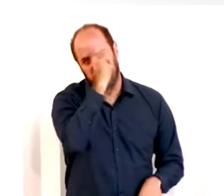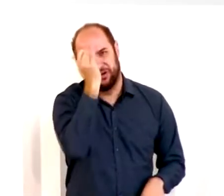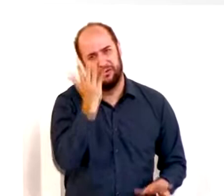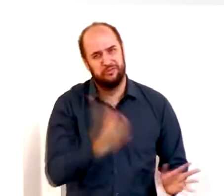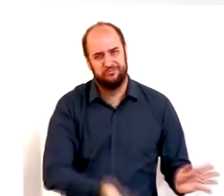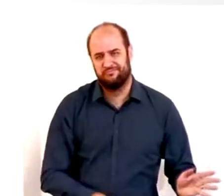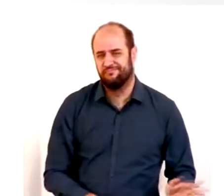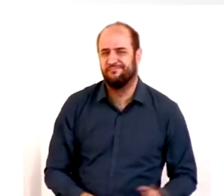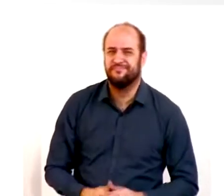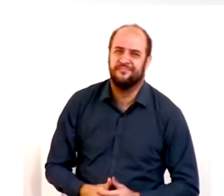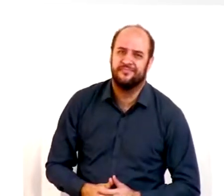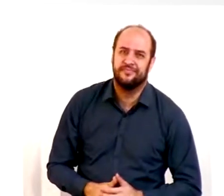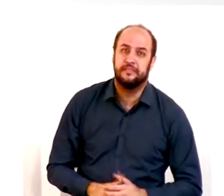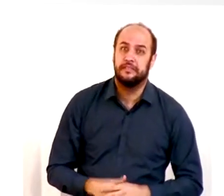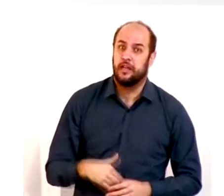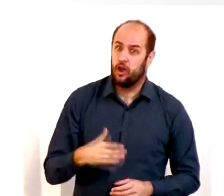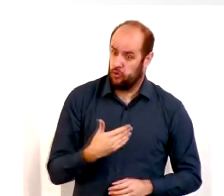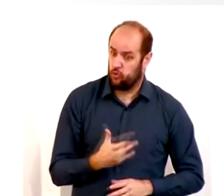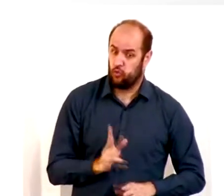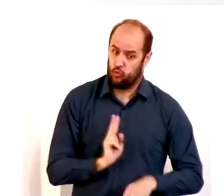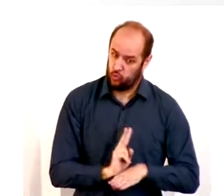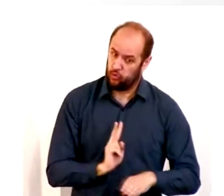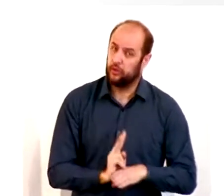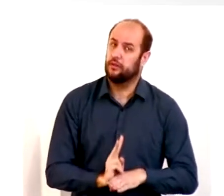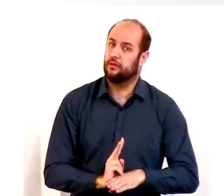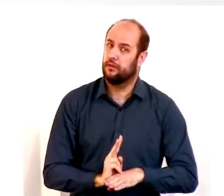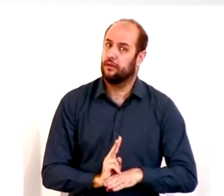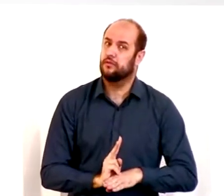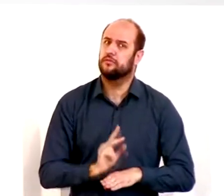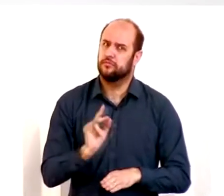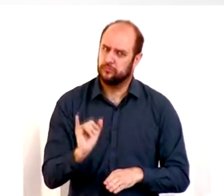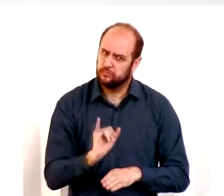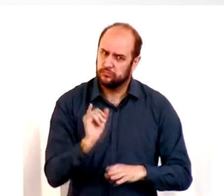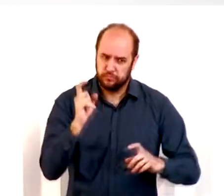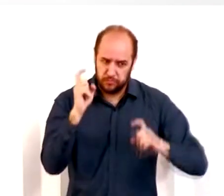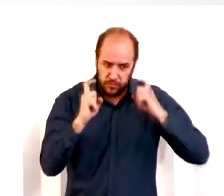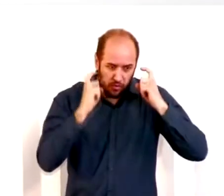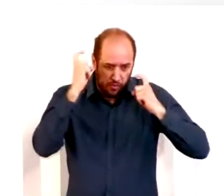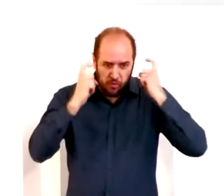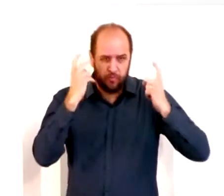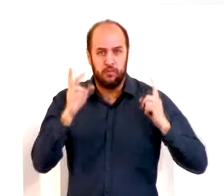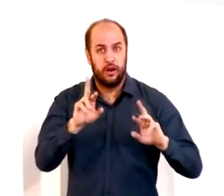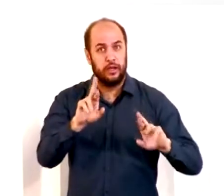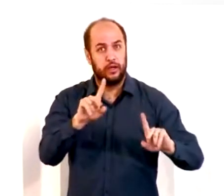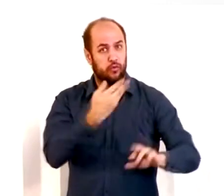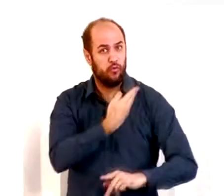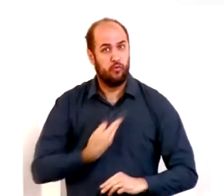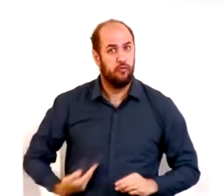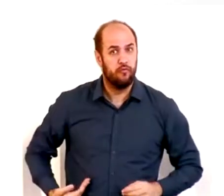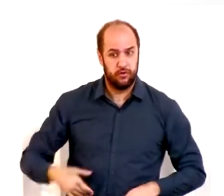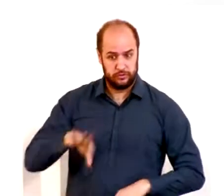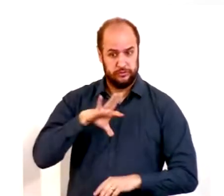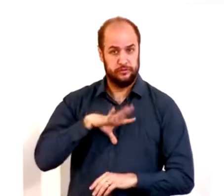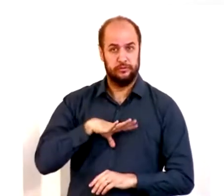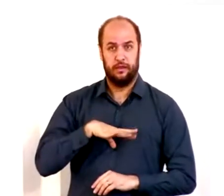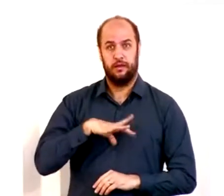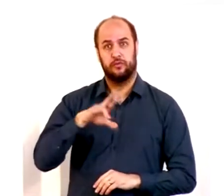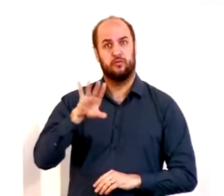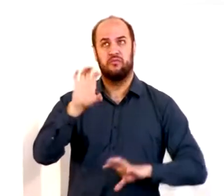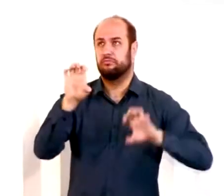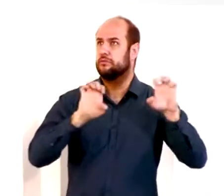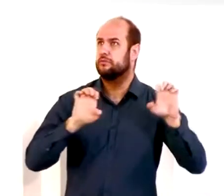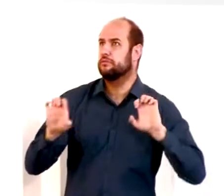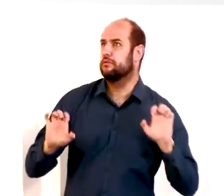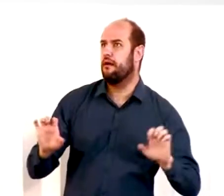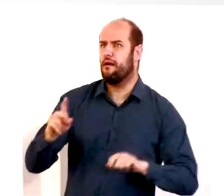infelizmente. Não. Governar a casa é se importar com a casa, como um governo, quando governa uma cidade, quando governa um estado,